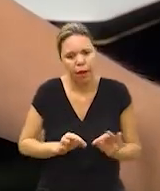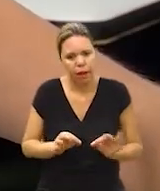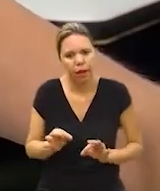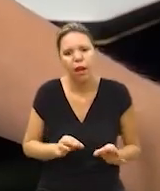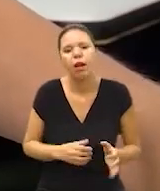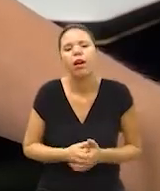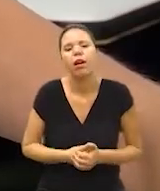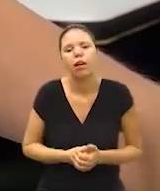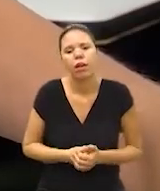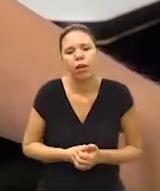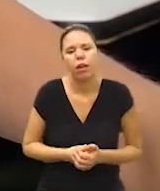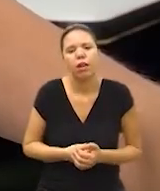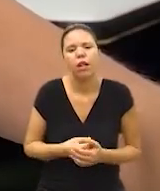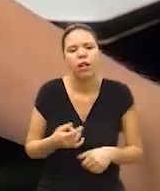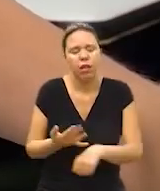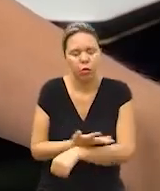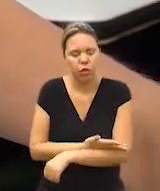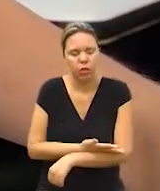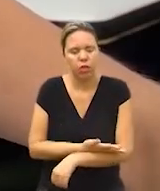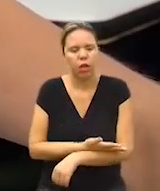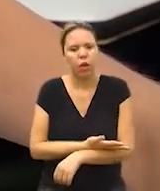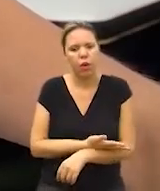né? Tanto emocional